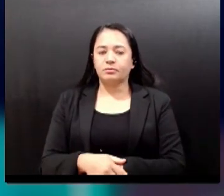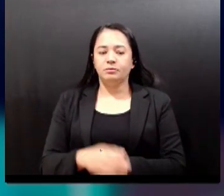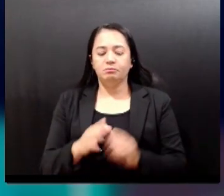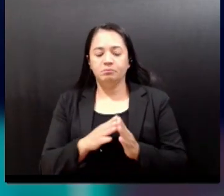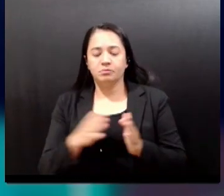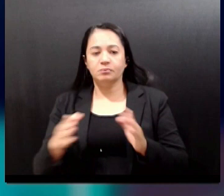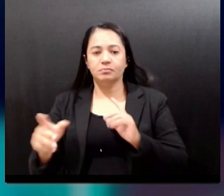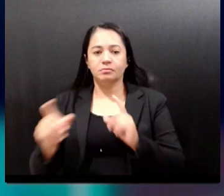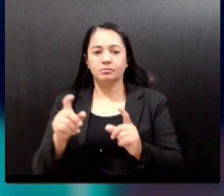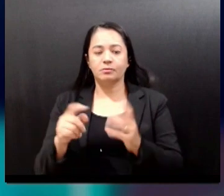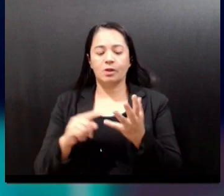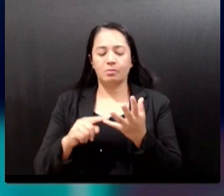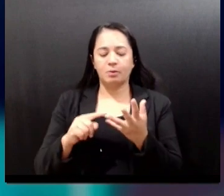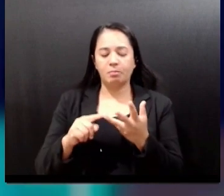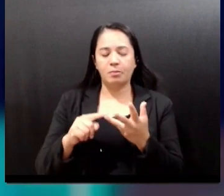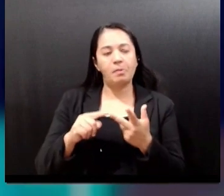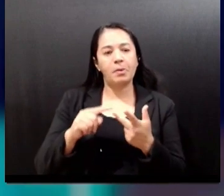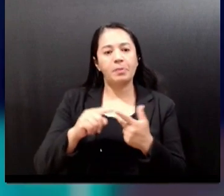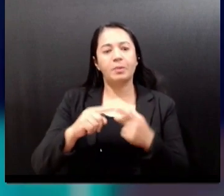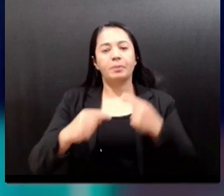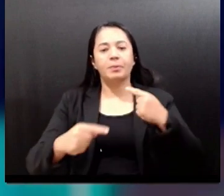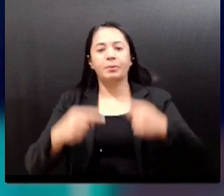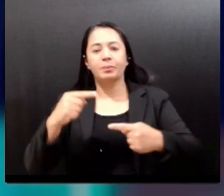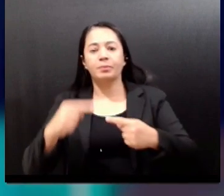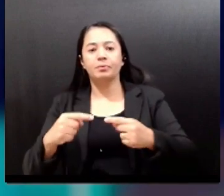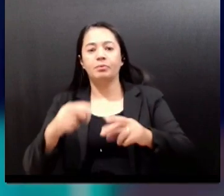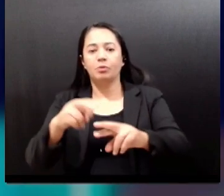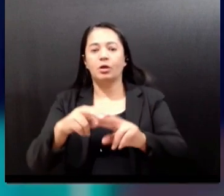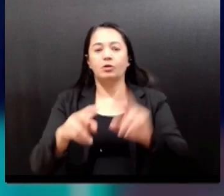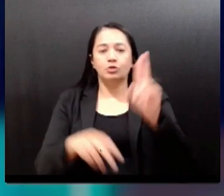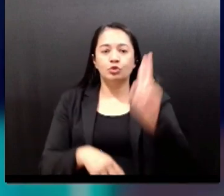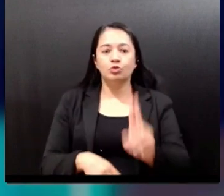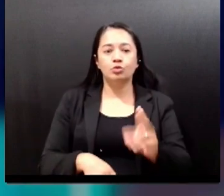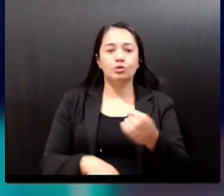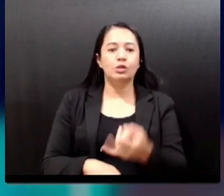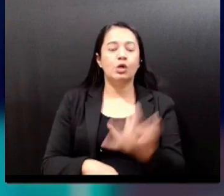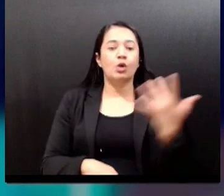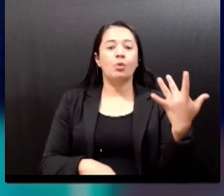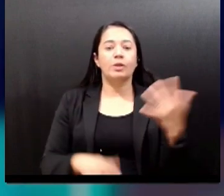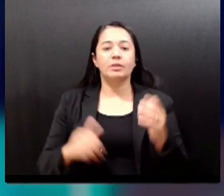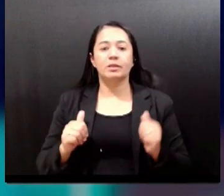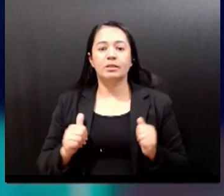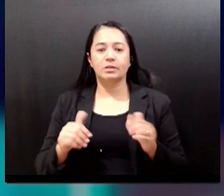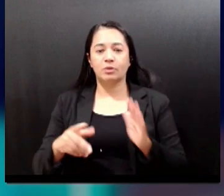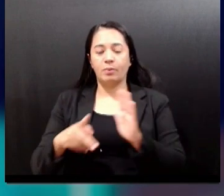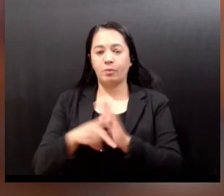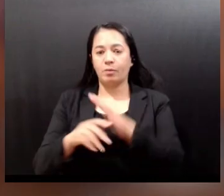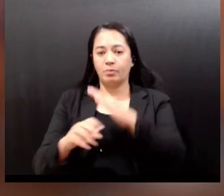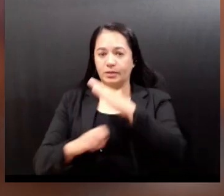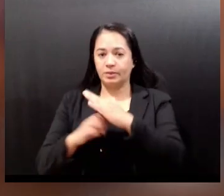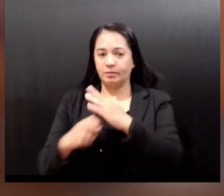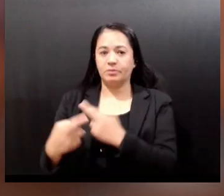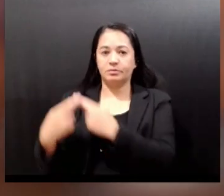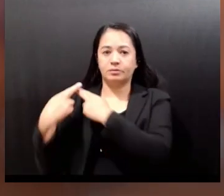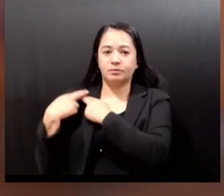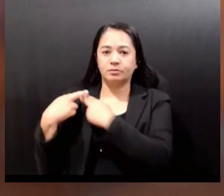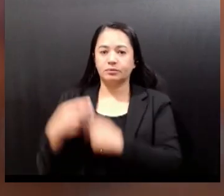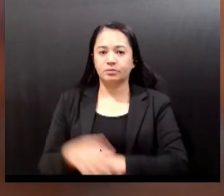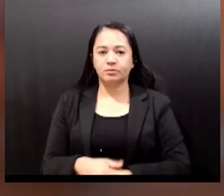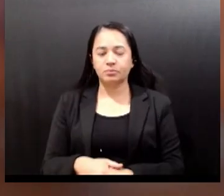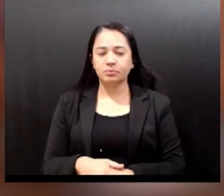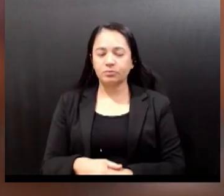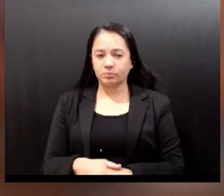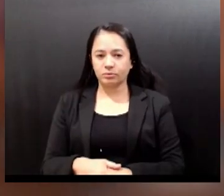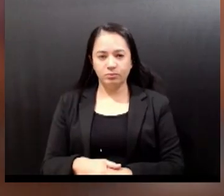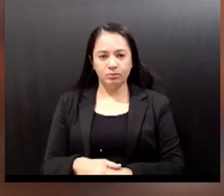foram discutidos referentes ao uso e quais as ações da empresa responsável pela operação do serviço. Ele está andando na via,